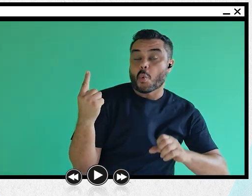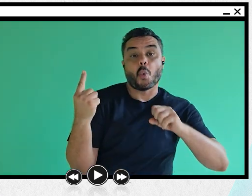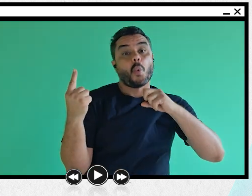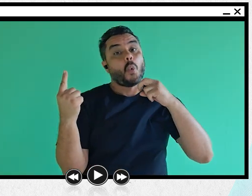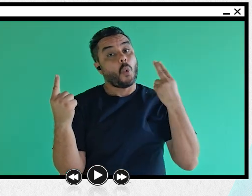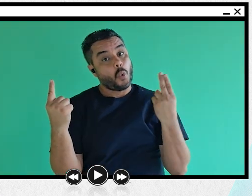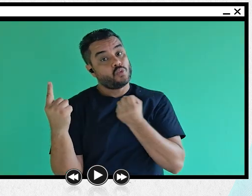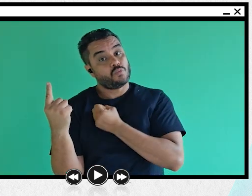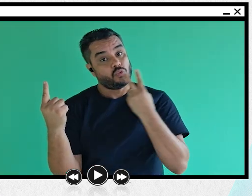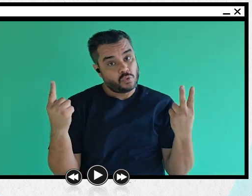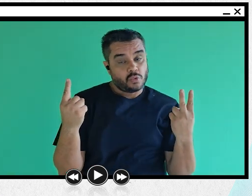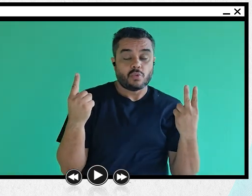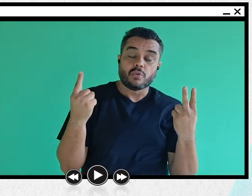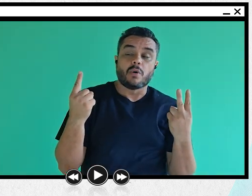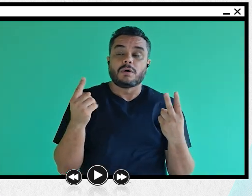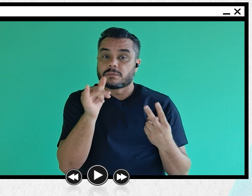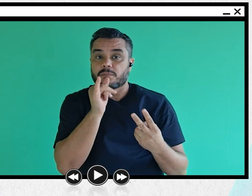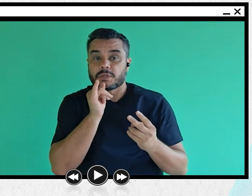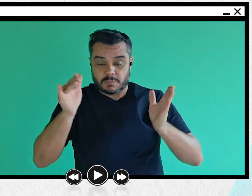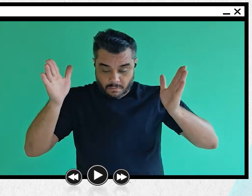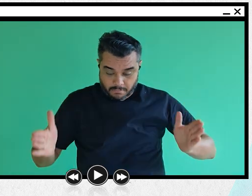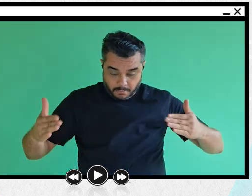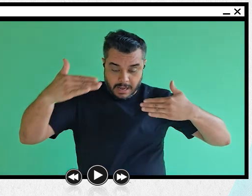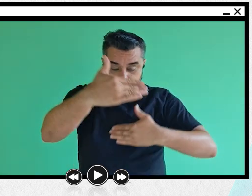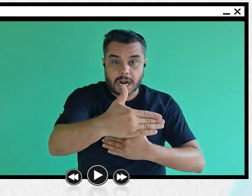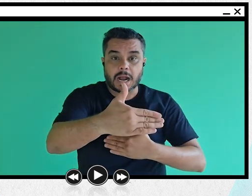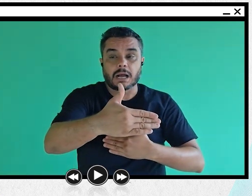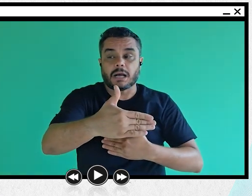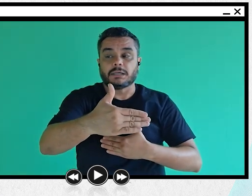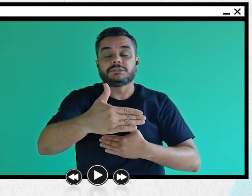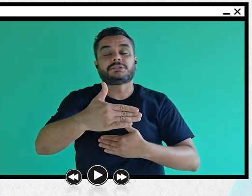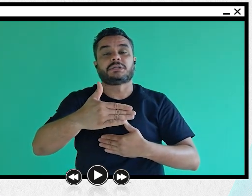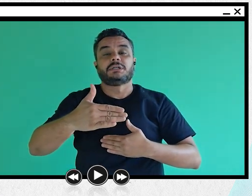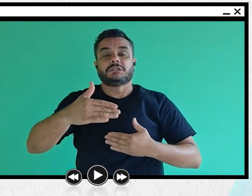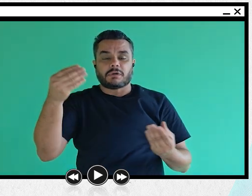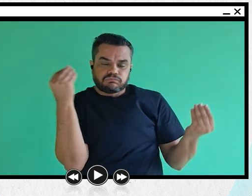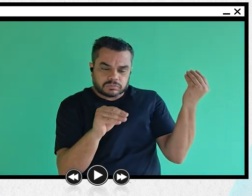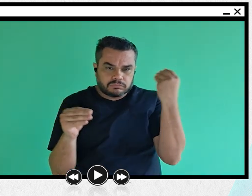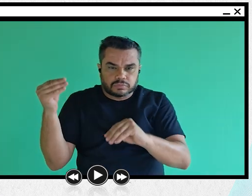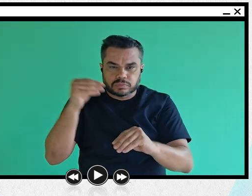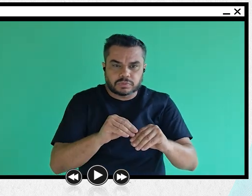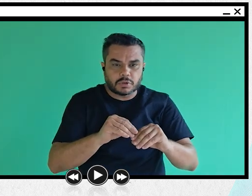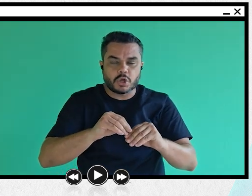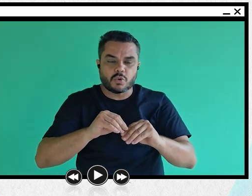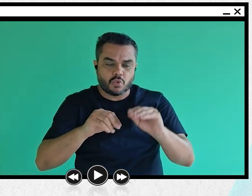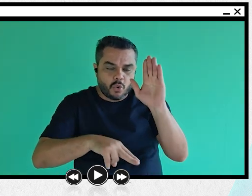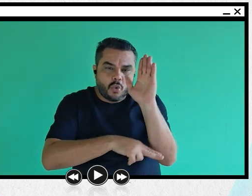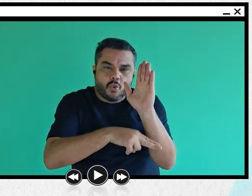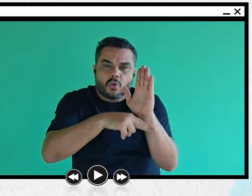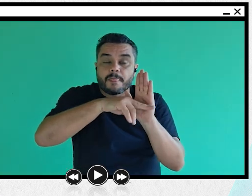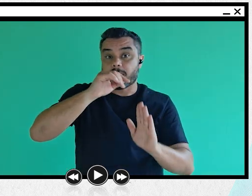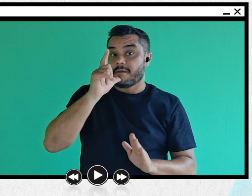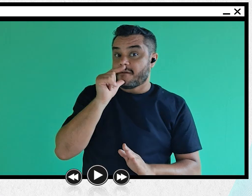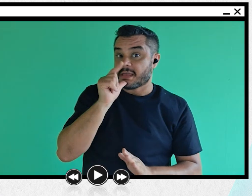drenagem. Antes da entrada do jardim filtrante, então a gente coloca uma caixa de gordura, antes da caixa de gordura, a caixa de retenção de sólidos, e o nível da areia, no